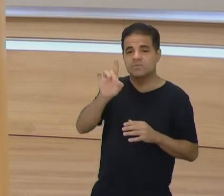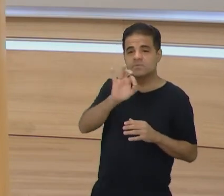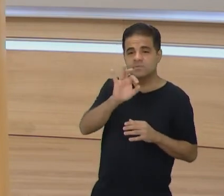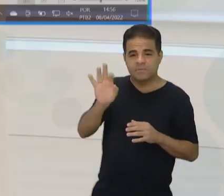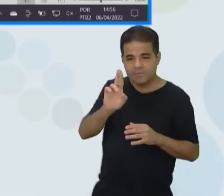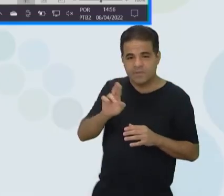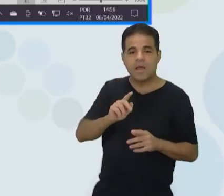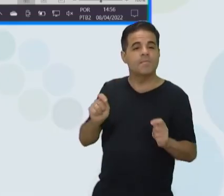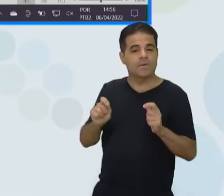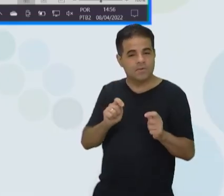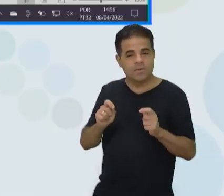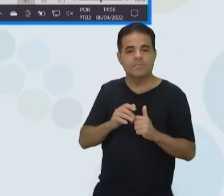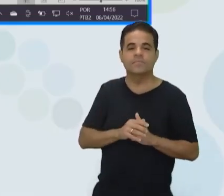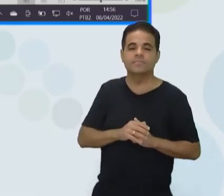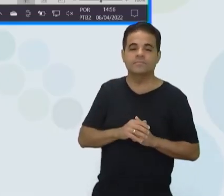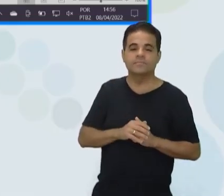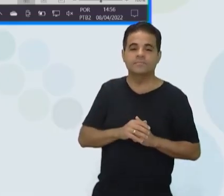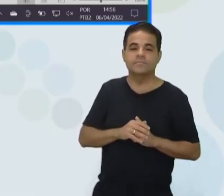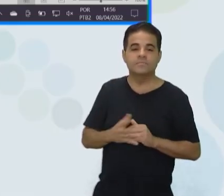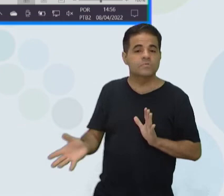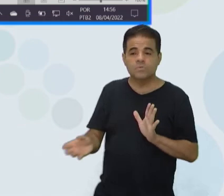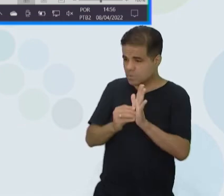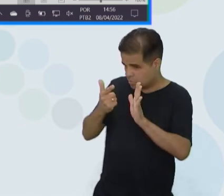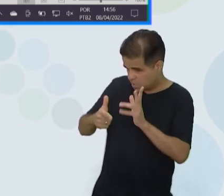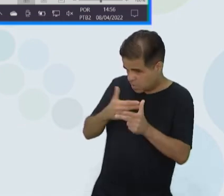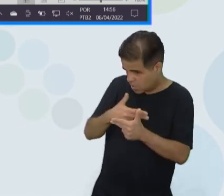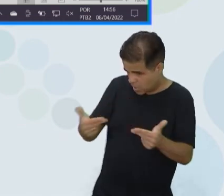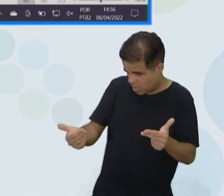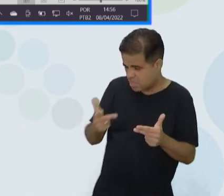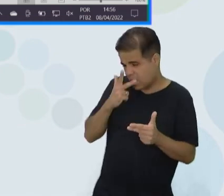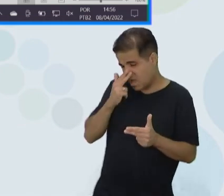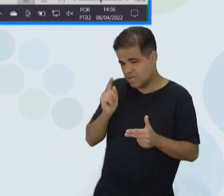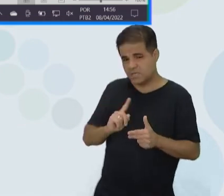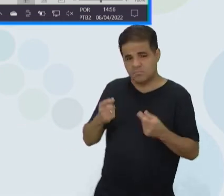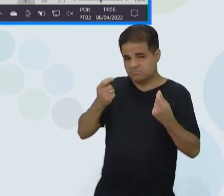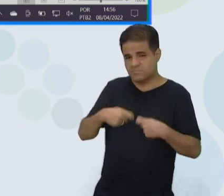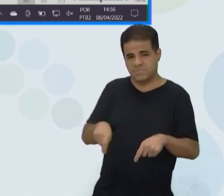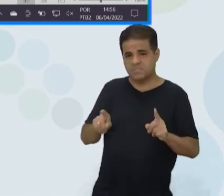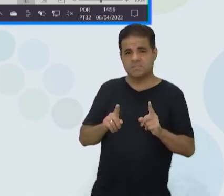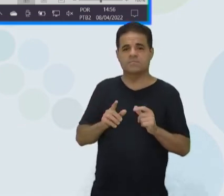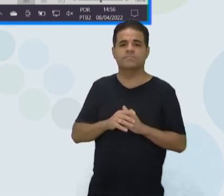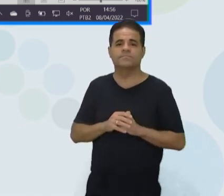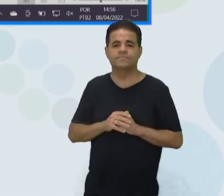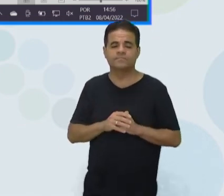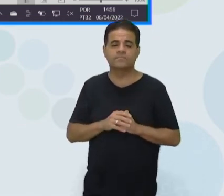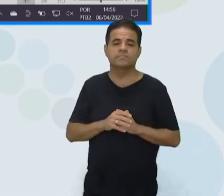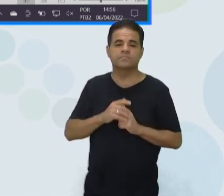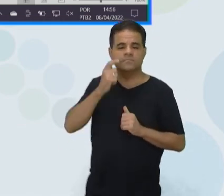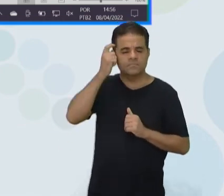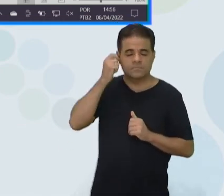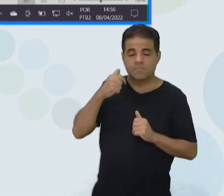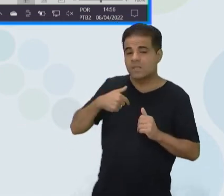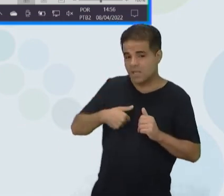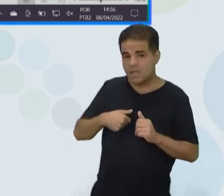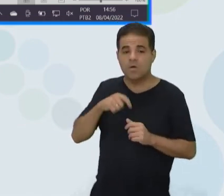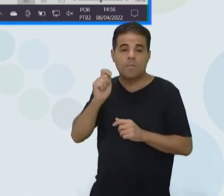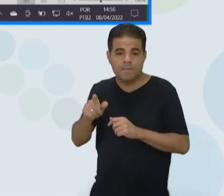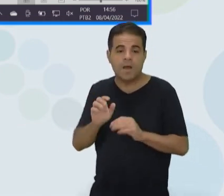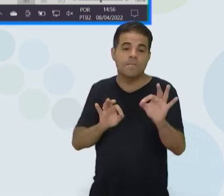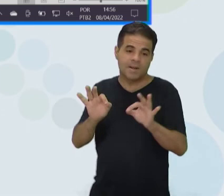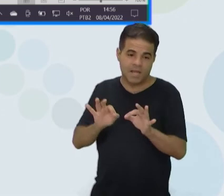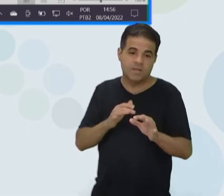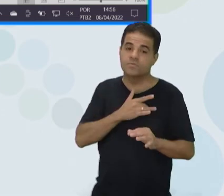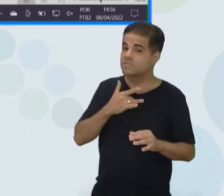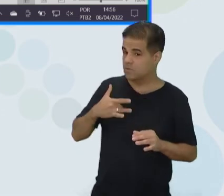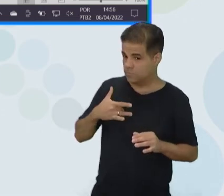bem econômica. Não gasta E muito, você gostaria não. de colocar mais alguma coisa ou você acha que não, tá bom assim? Na verdade, é que eu pago o plano de saúde,